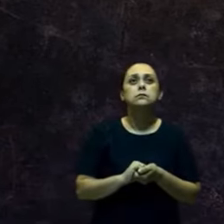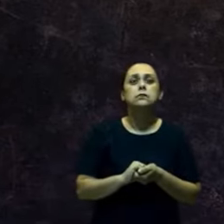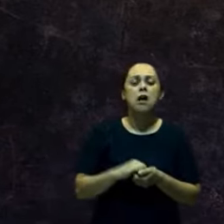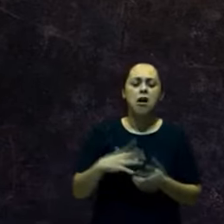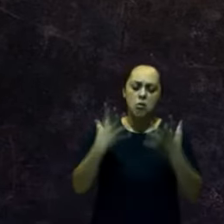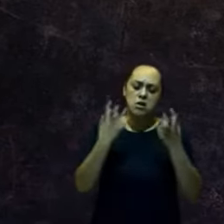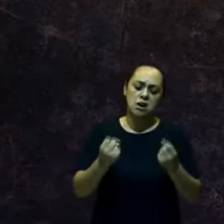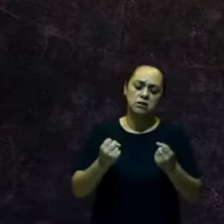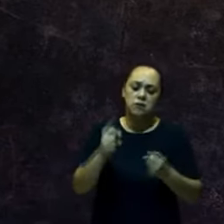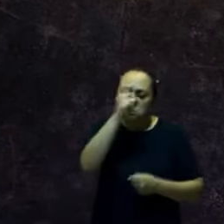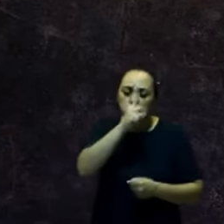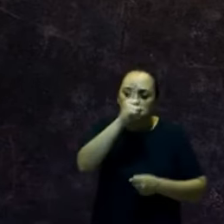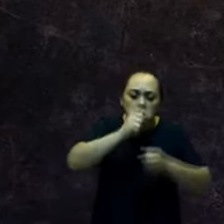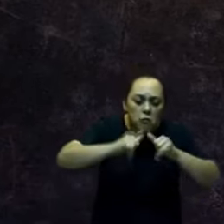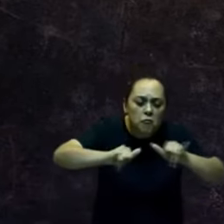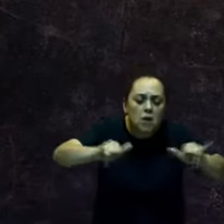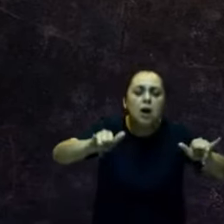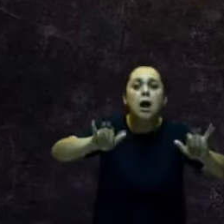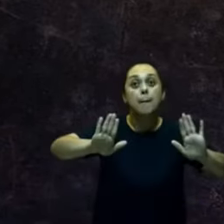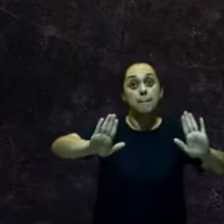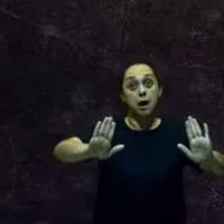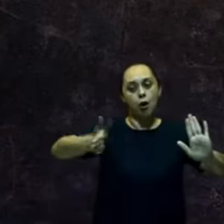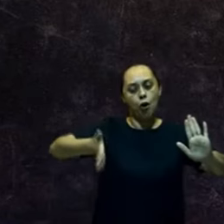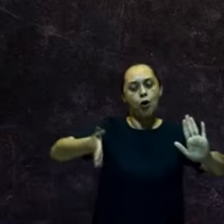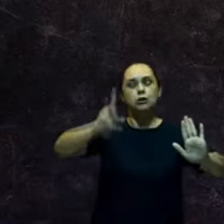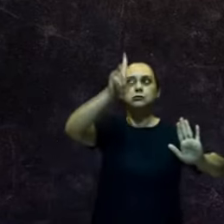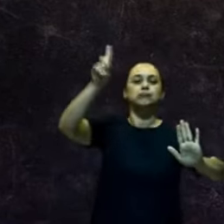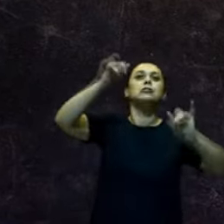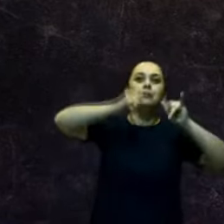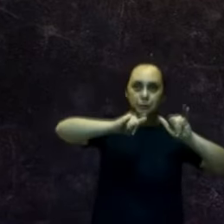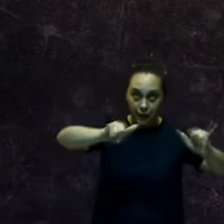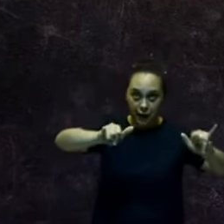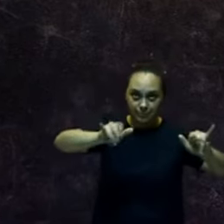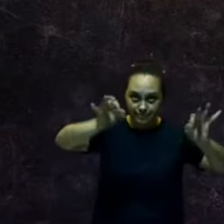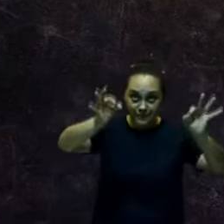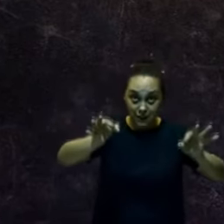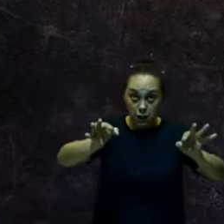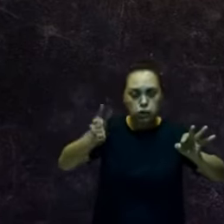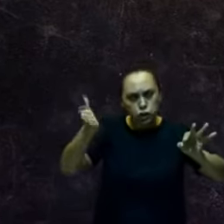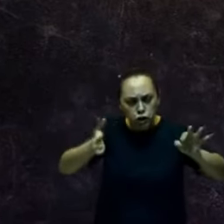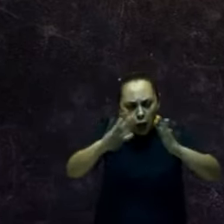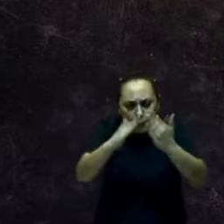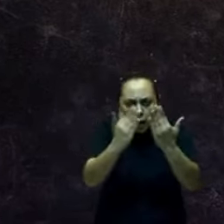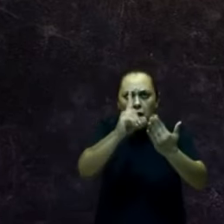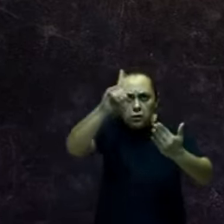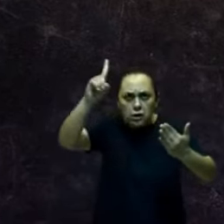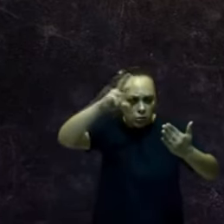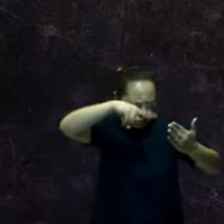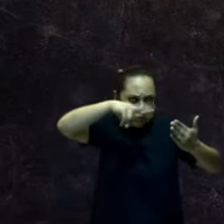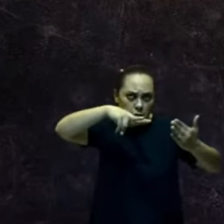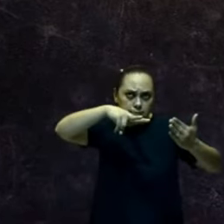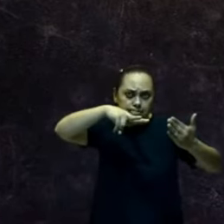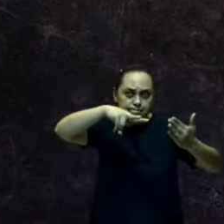possibilidade. Se você encontrou Filipenses 4, versículo 19, acompanhe comigo,